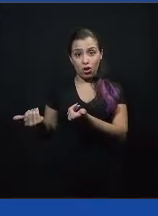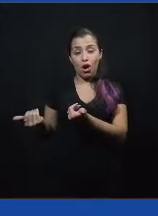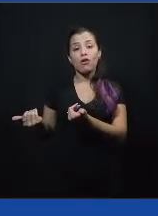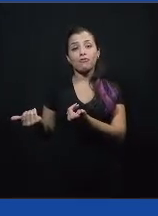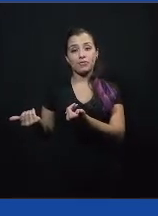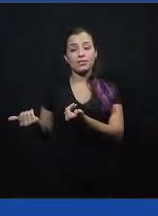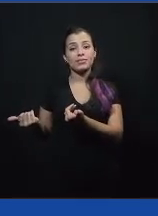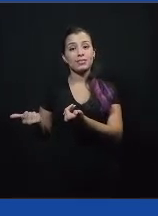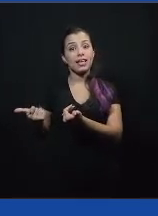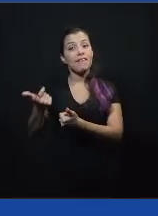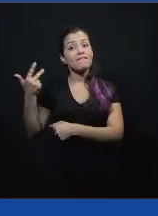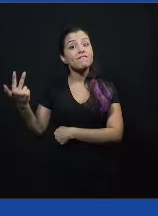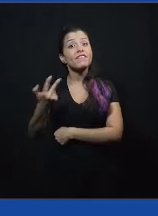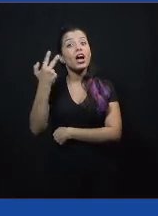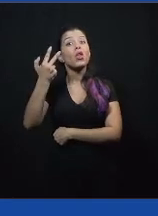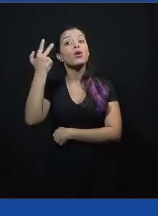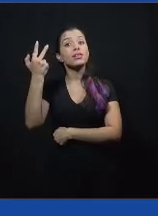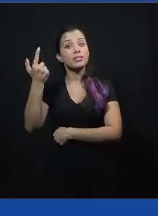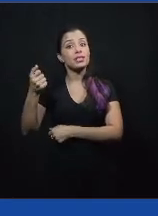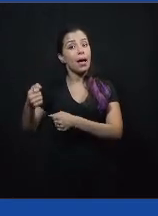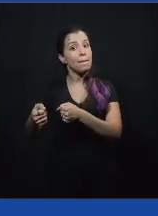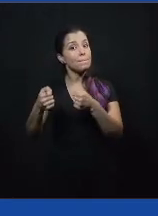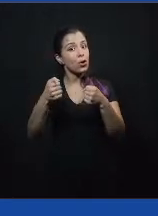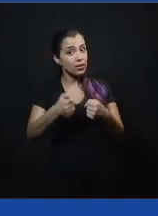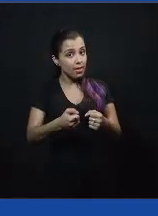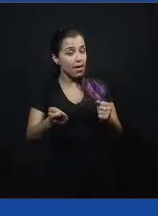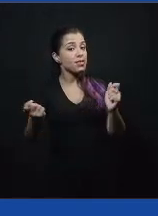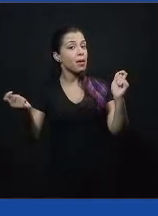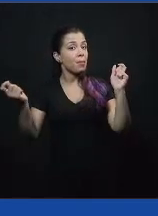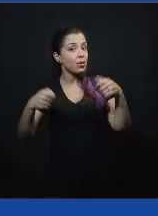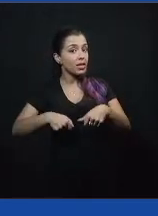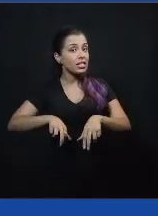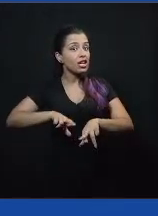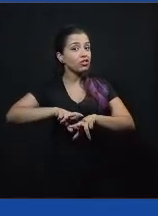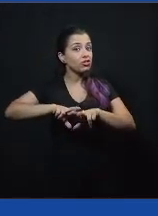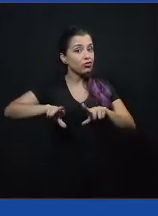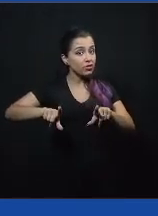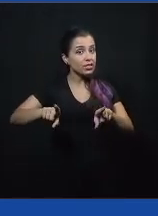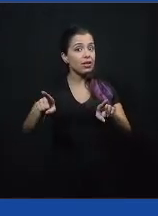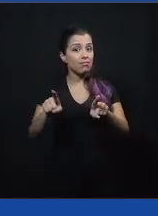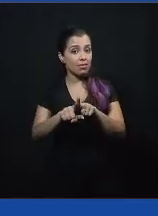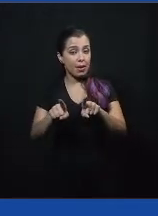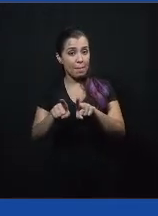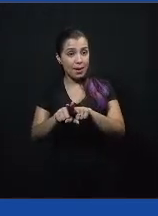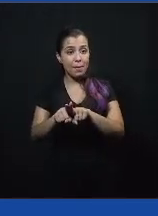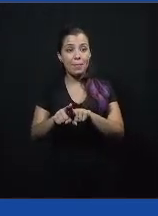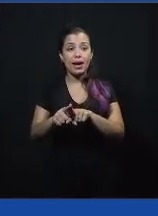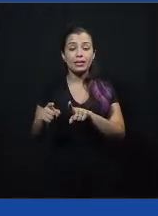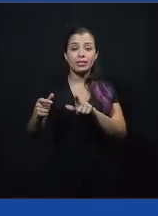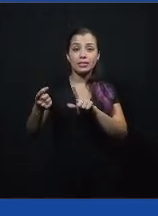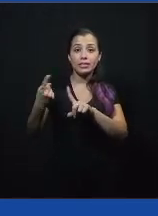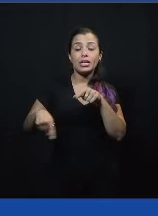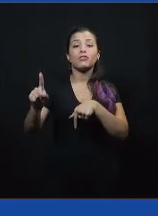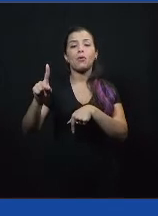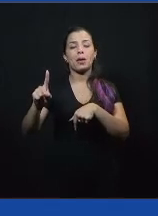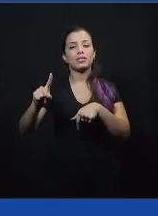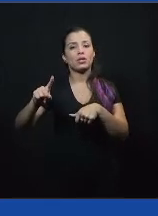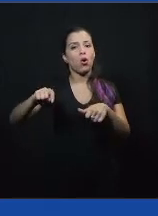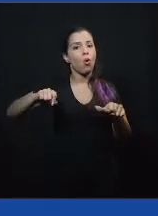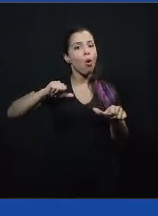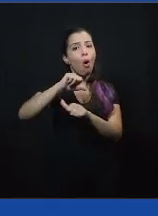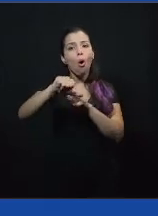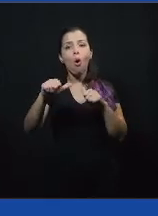que valorizam essas potências valorizam as diferenças esse impulsionam para transformação coletiva uma